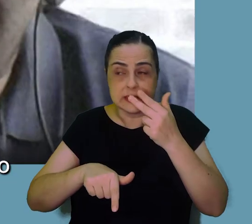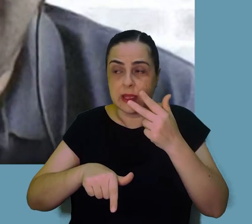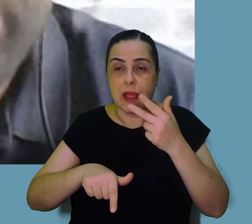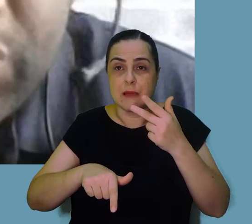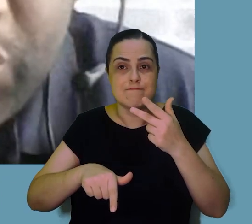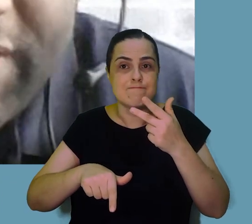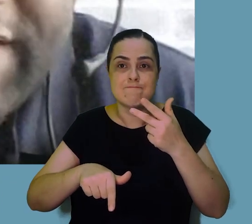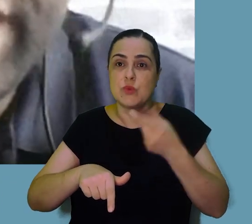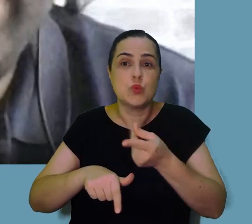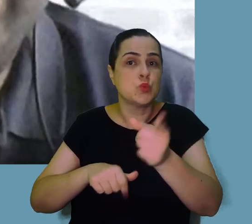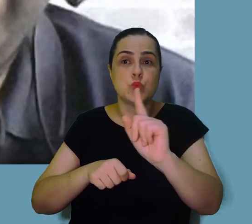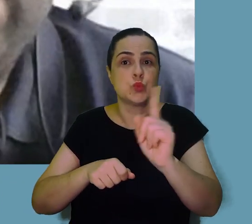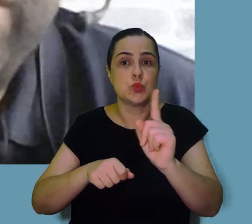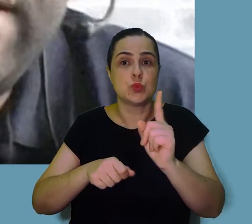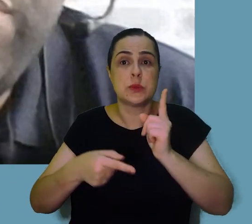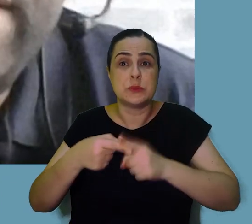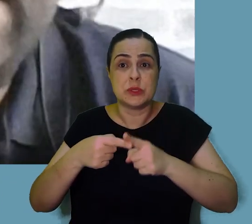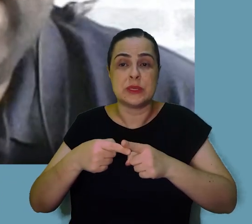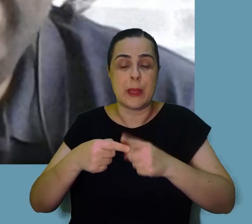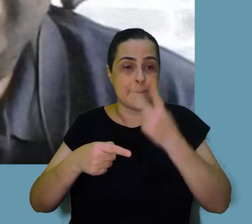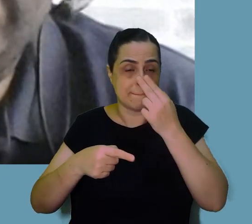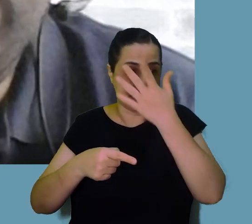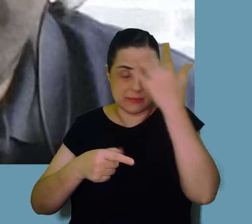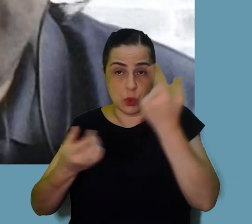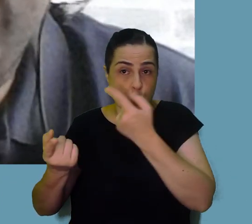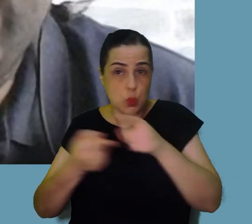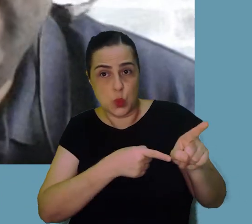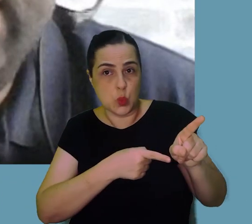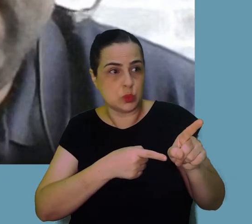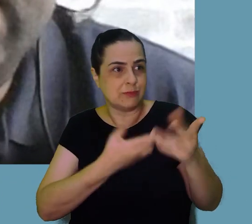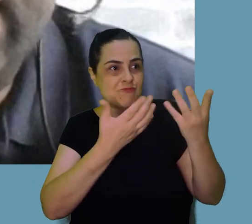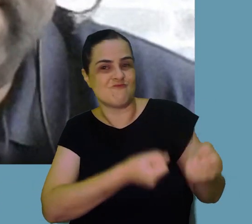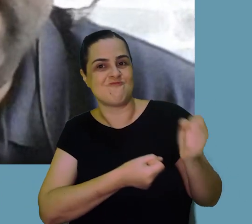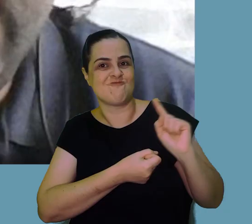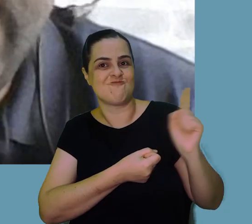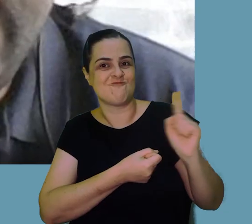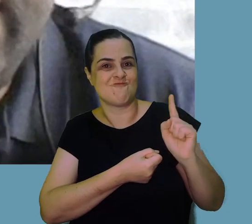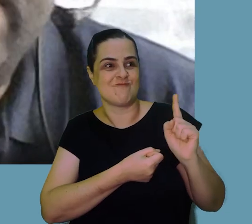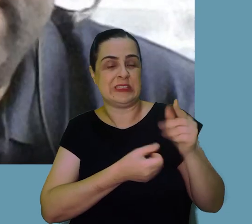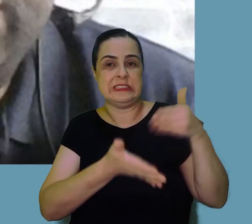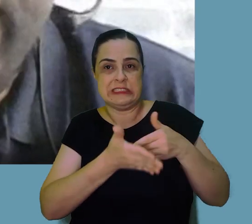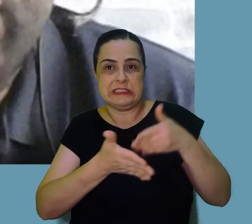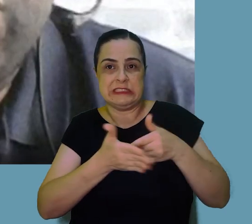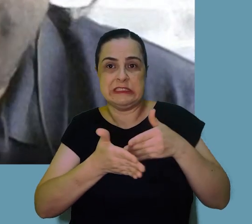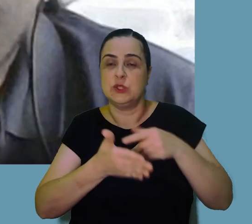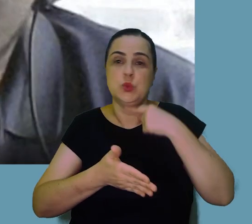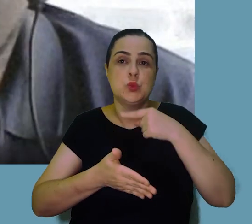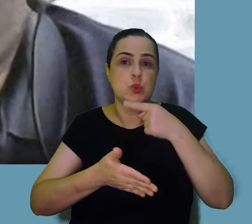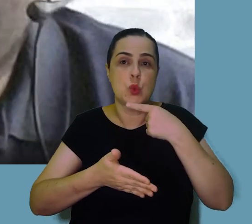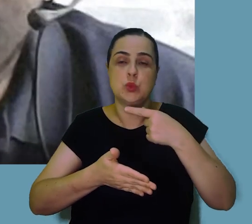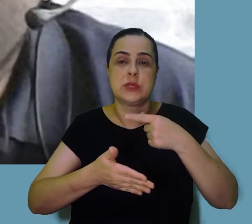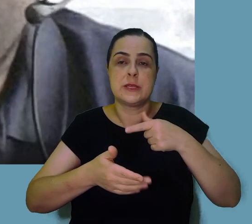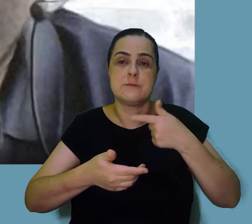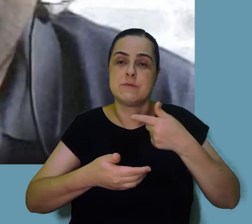resistências absurdas dentro das empresas que ainda assim permite que eles acessem a esses espaços. Quando a